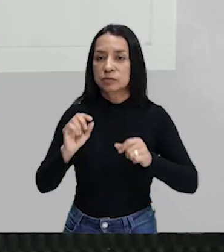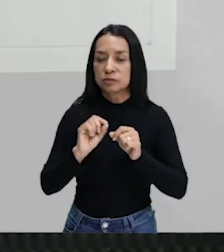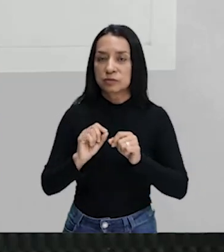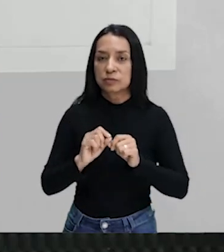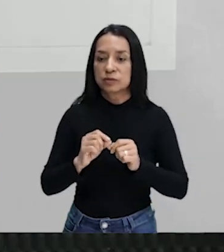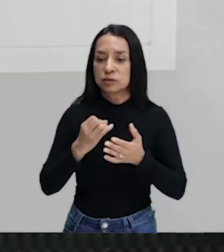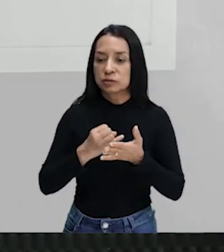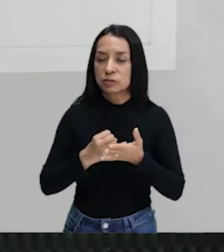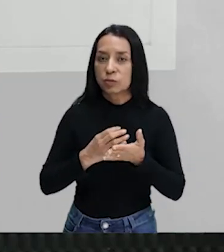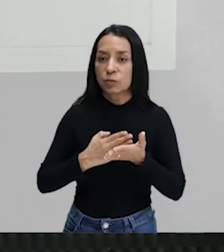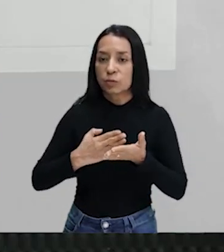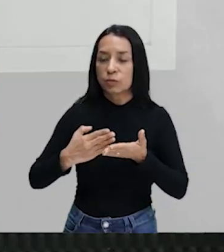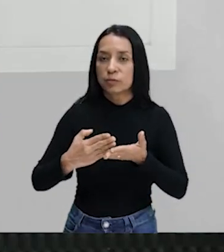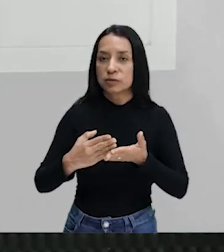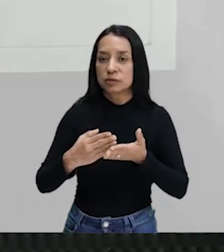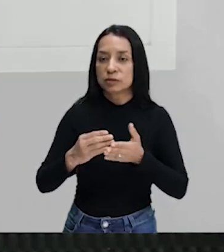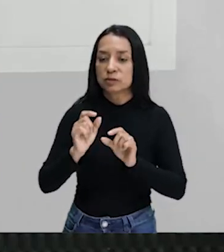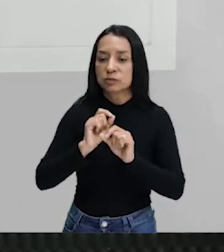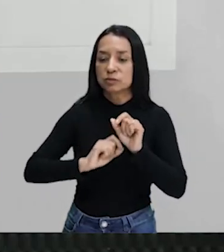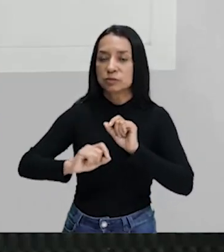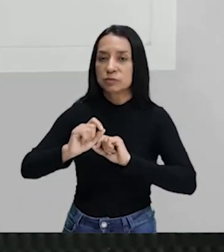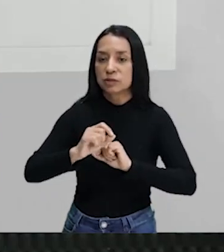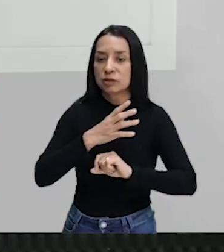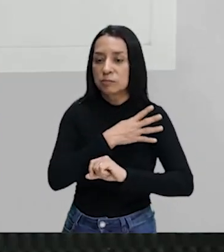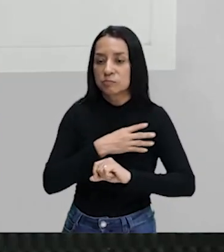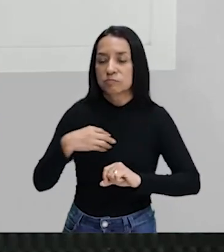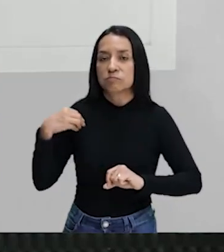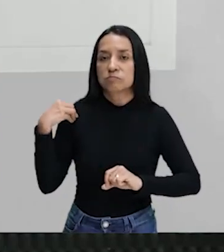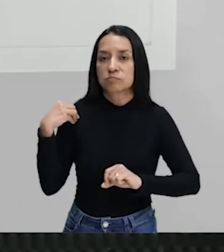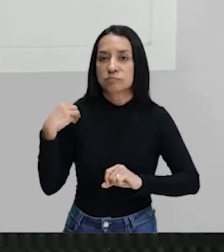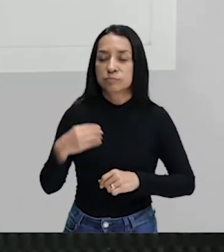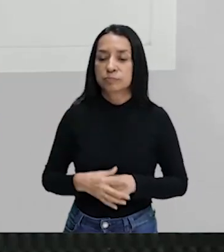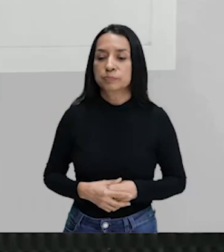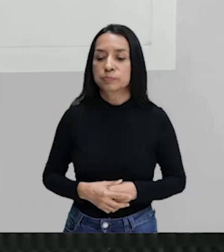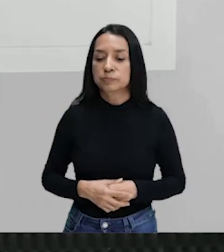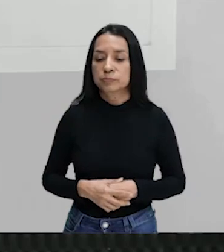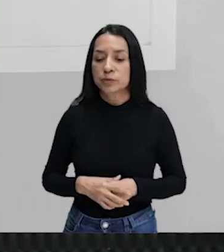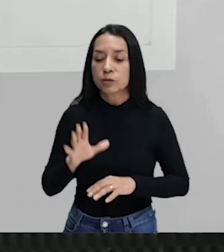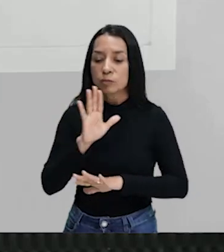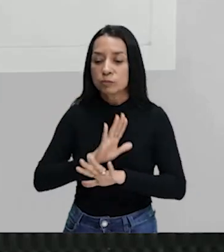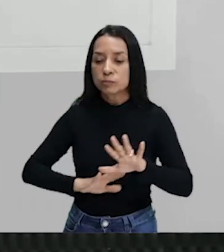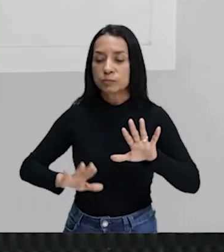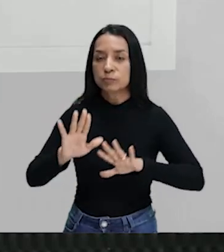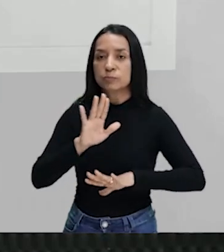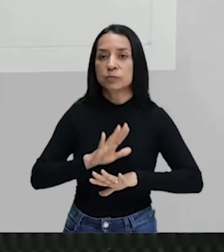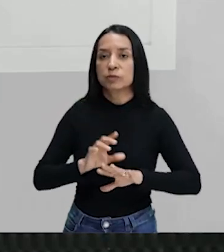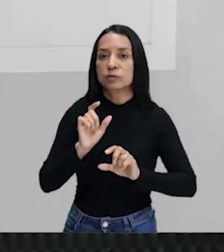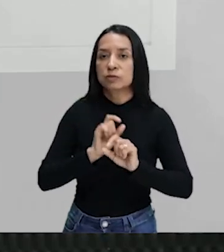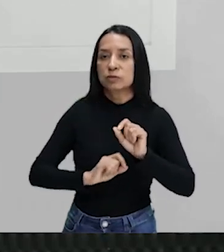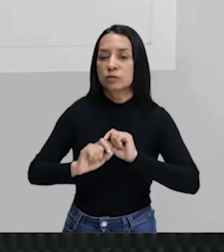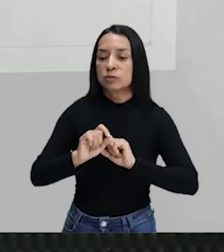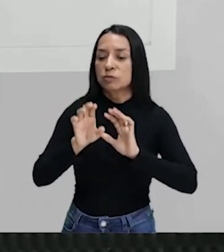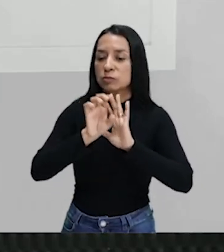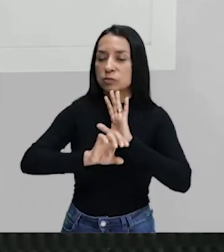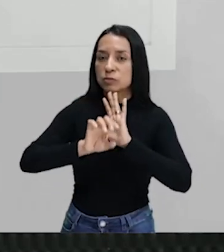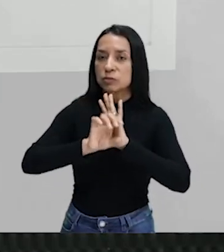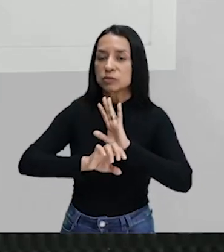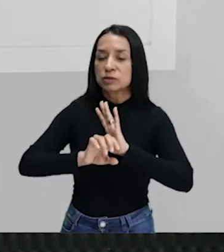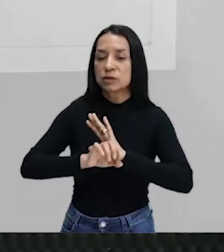a partir, né, do gênio de Aristóteles, ok? Cuidado com o conceito